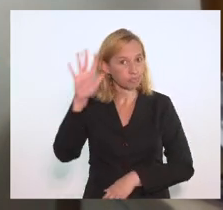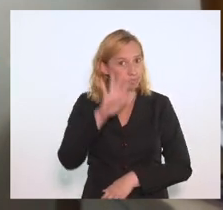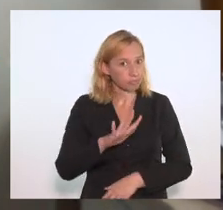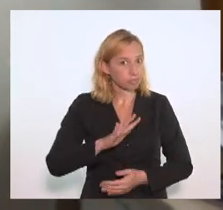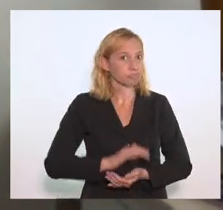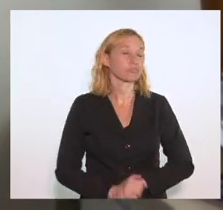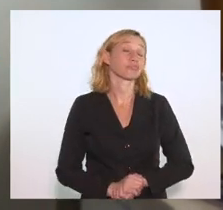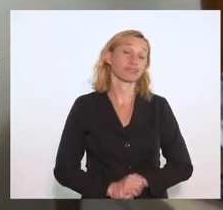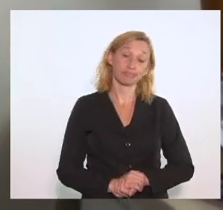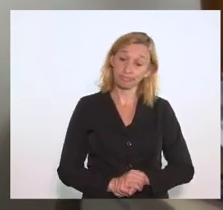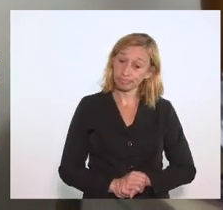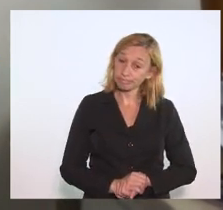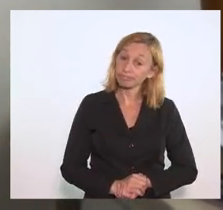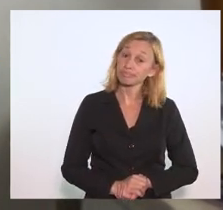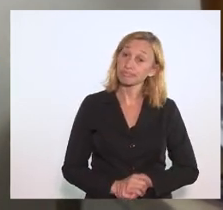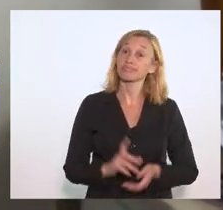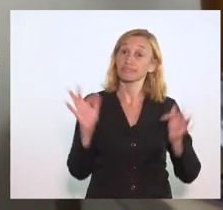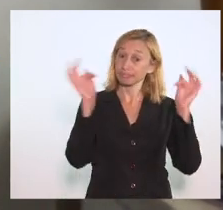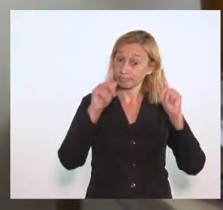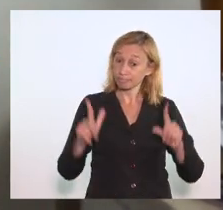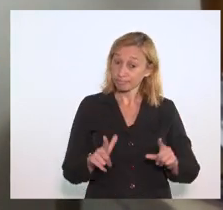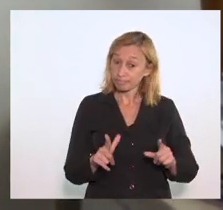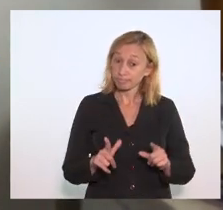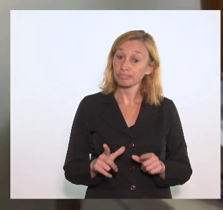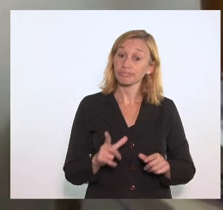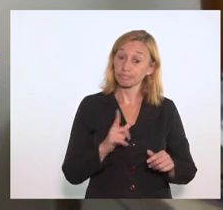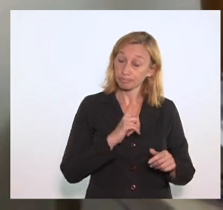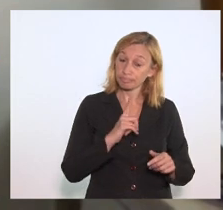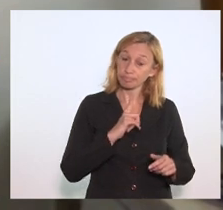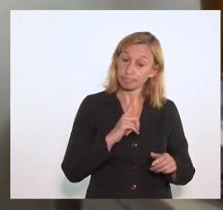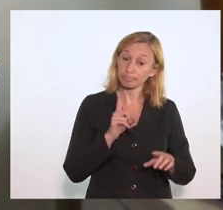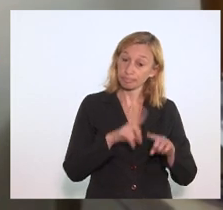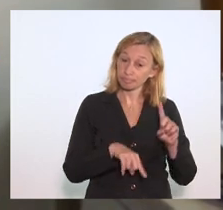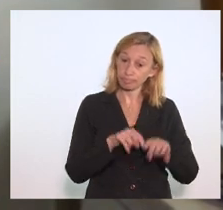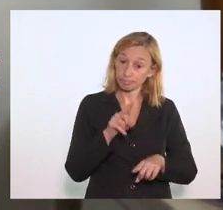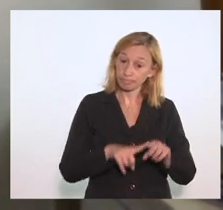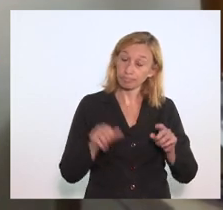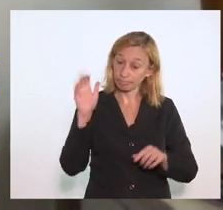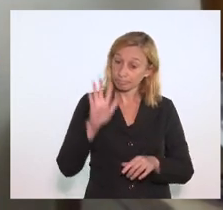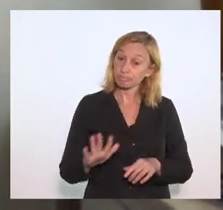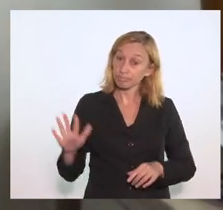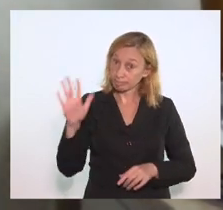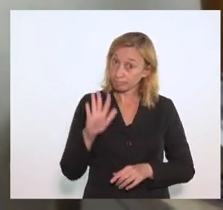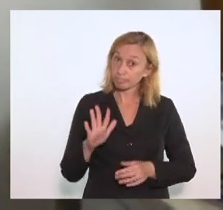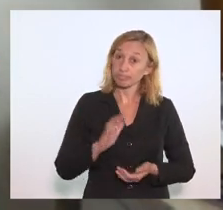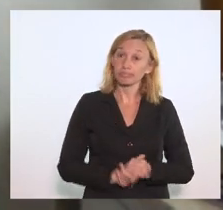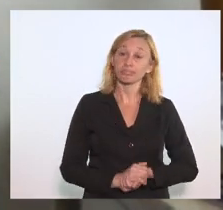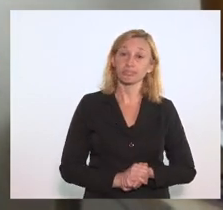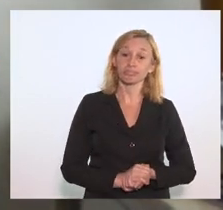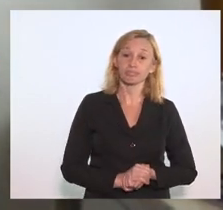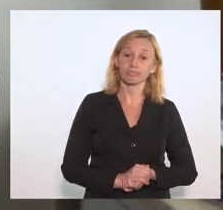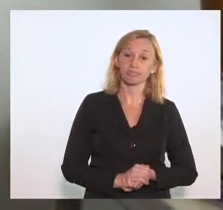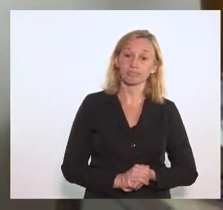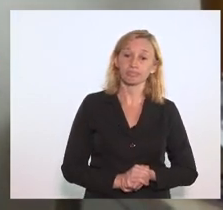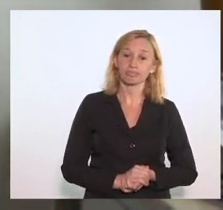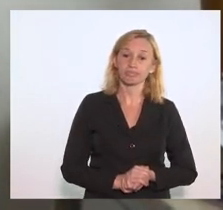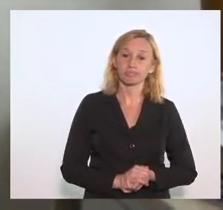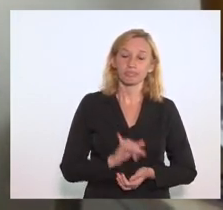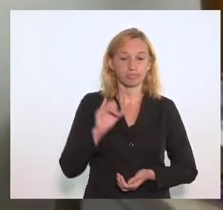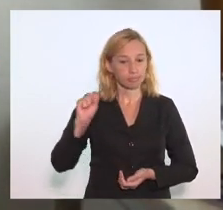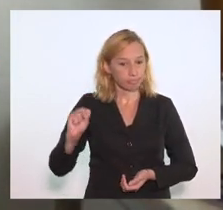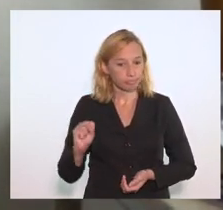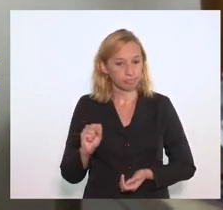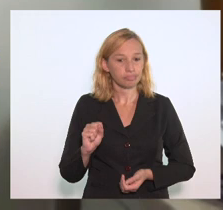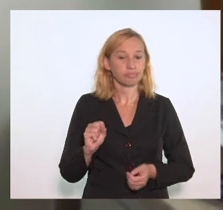e a gente fica feliz de ter conteúdo nacional, e esse conteúdo nacional com as suas alíquotas de ICMS também